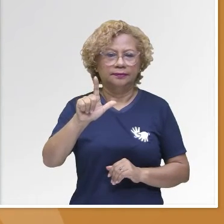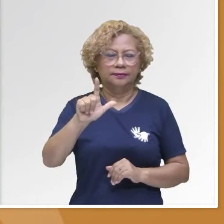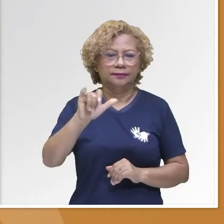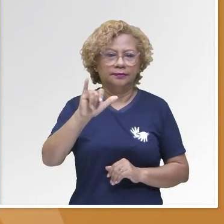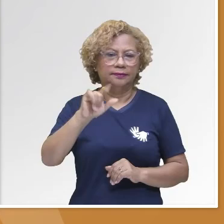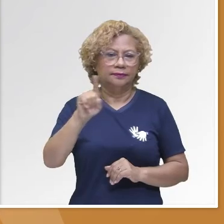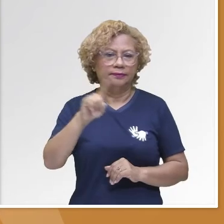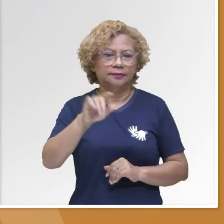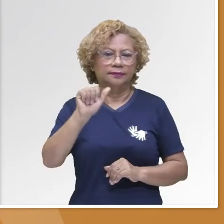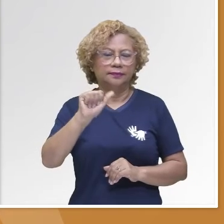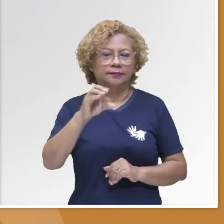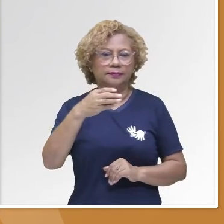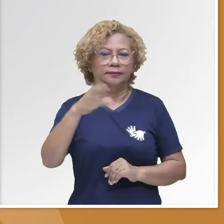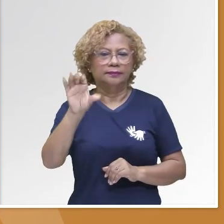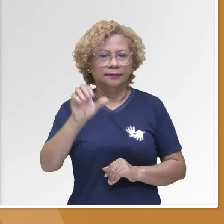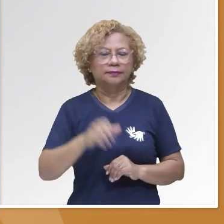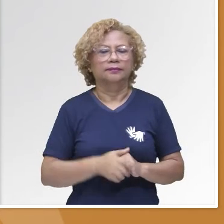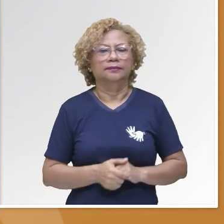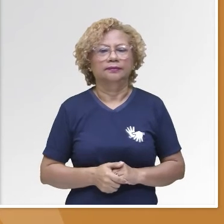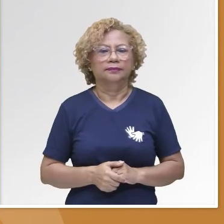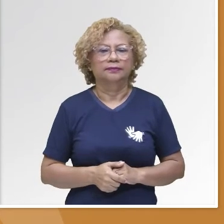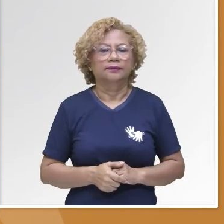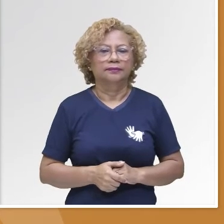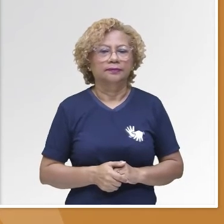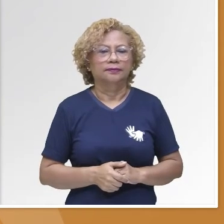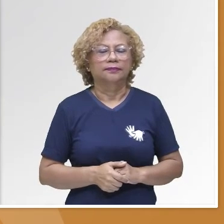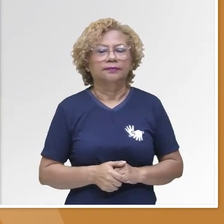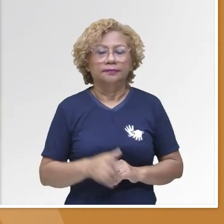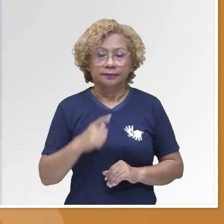a parte, além da união aduaneira e também